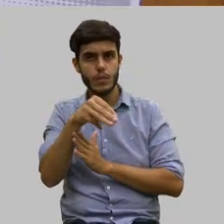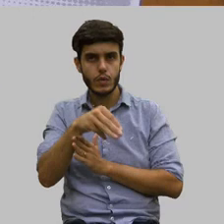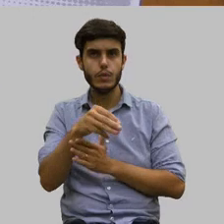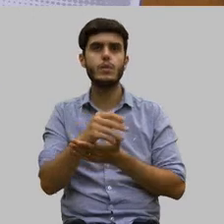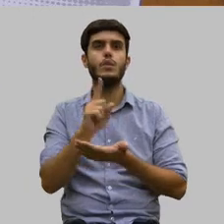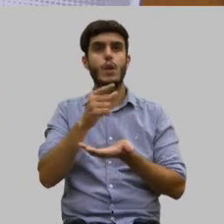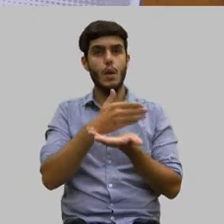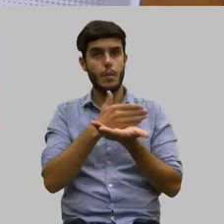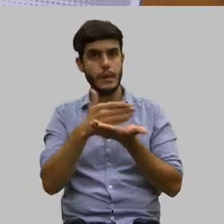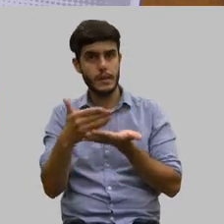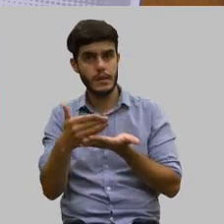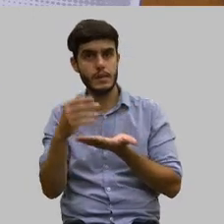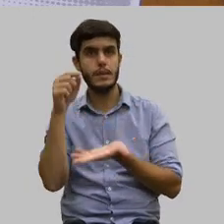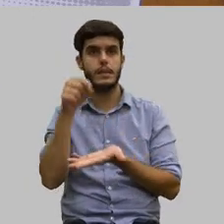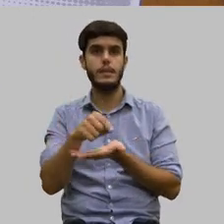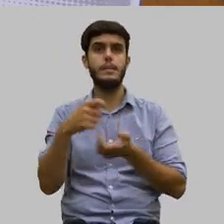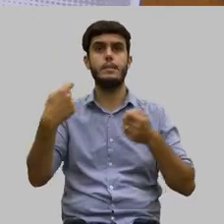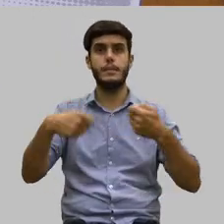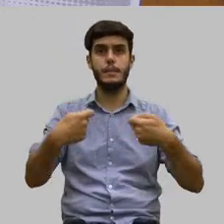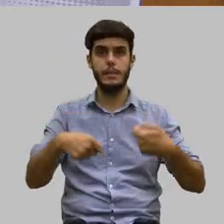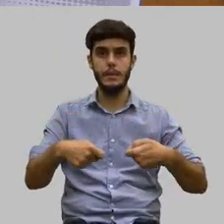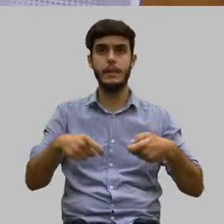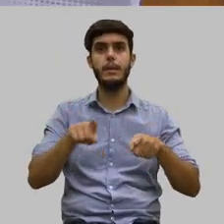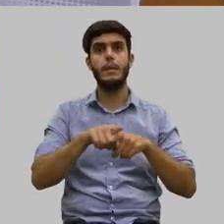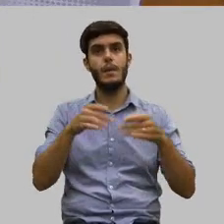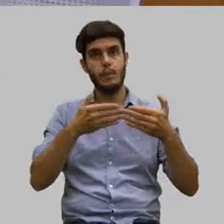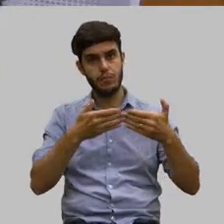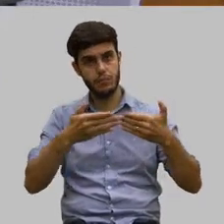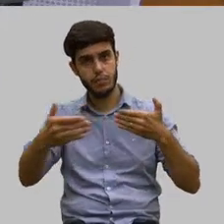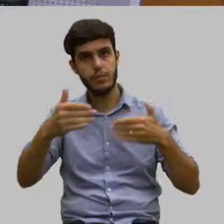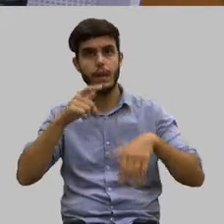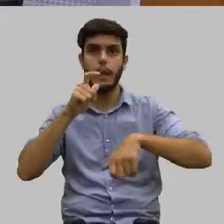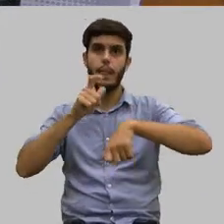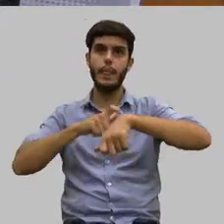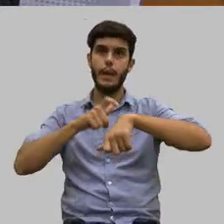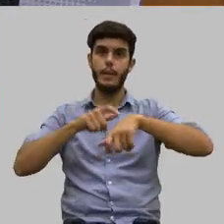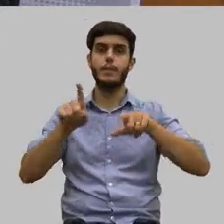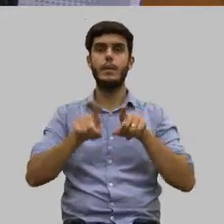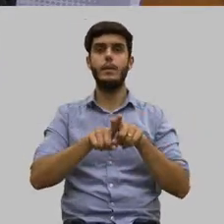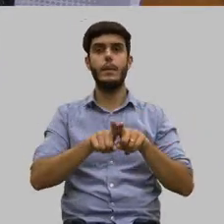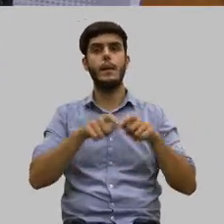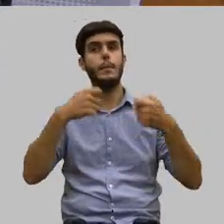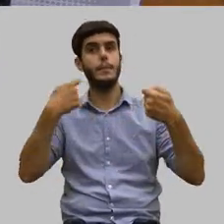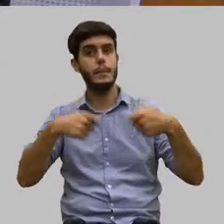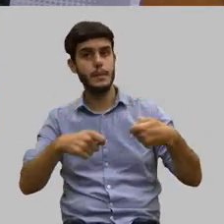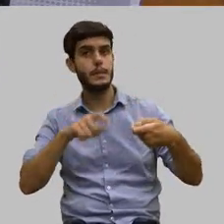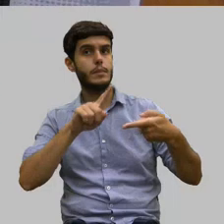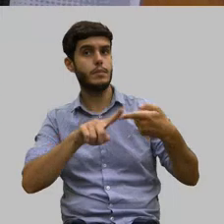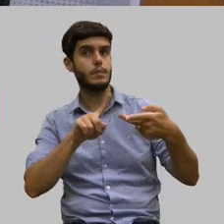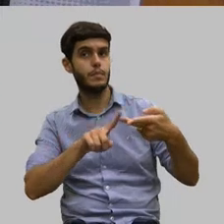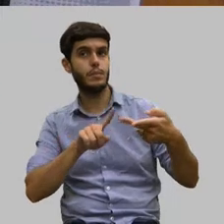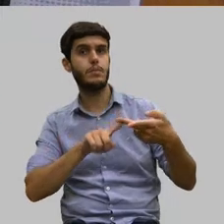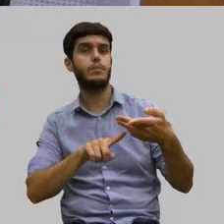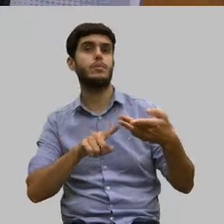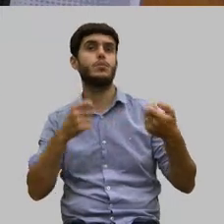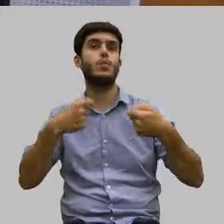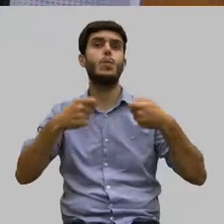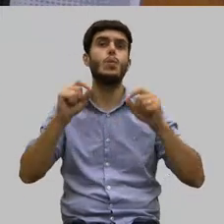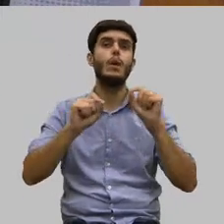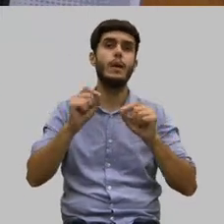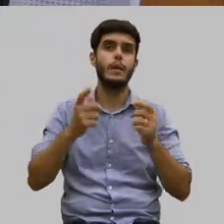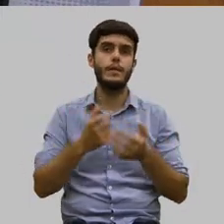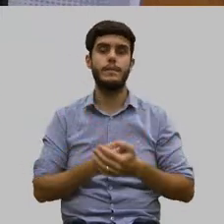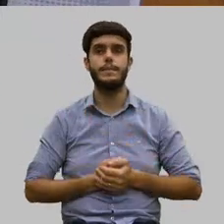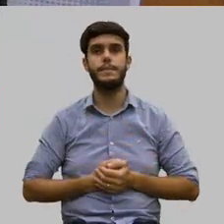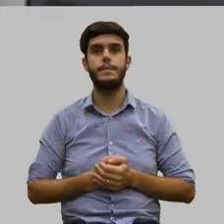necessário a gente prorrogue prorroga o tempo à medida que houver necessidade senhor tem a palavra Comandante fique à vontade